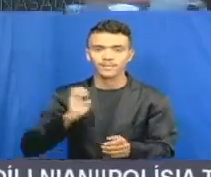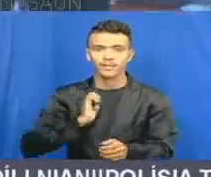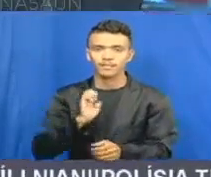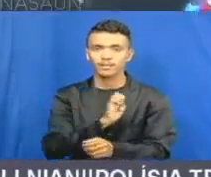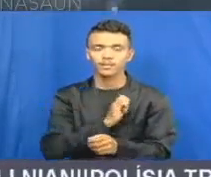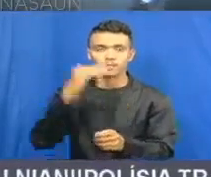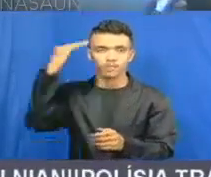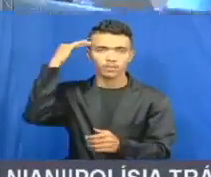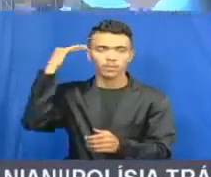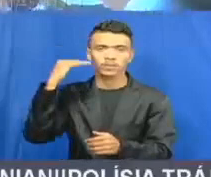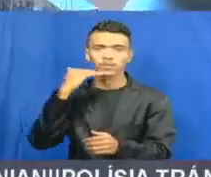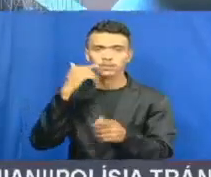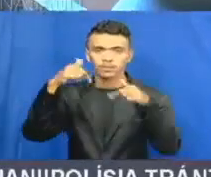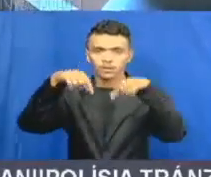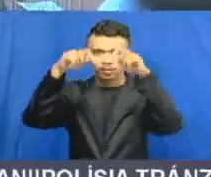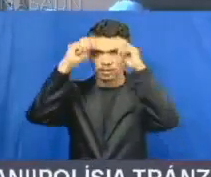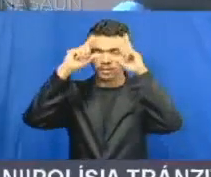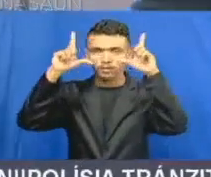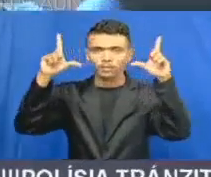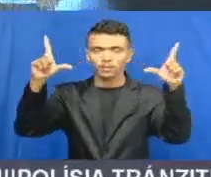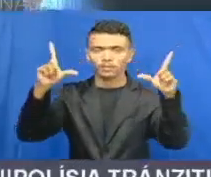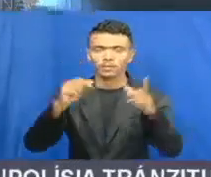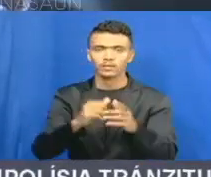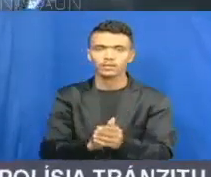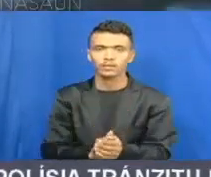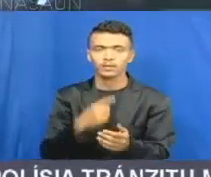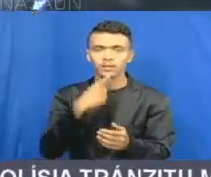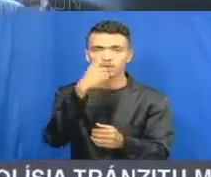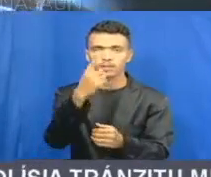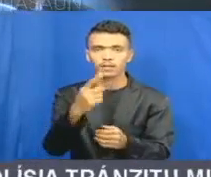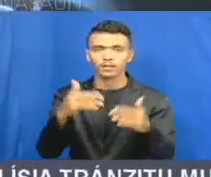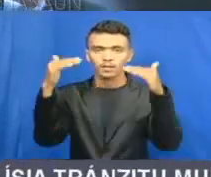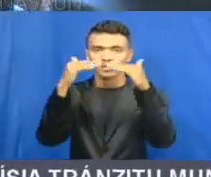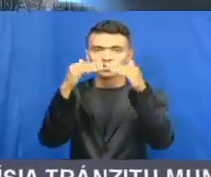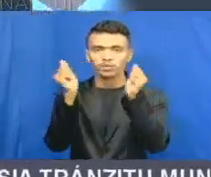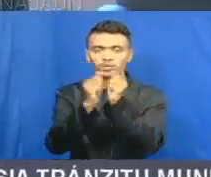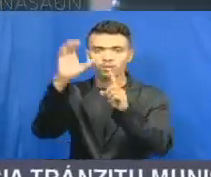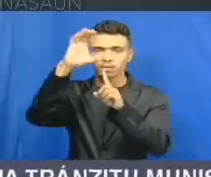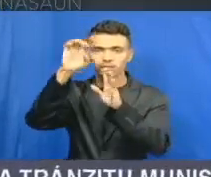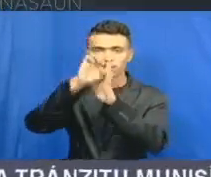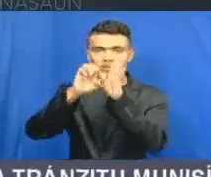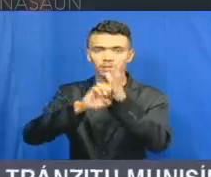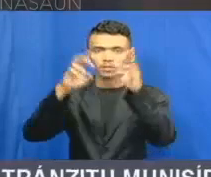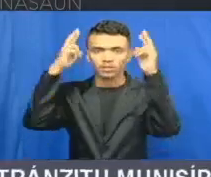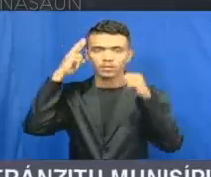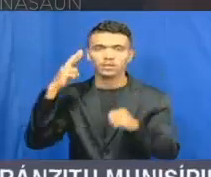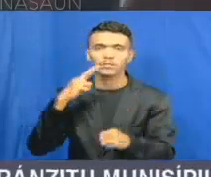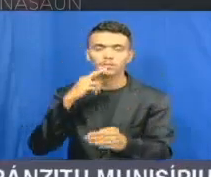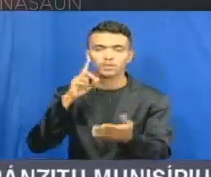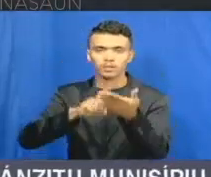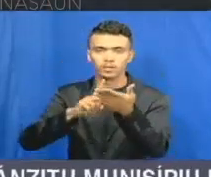Embaixador Coreia Sul, mas Timor-Leste, Sin Mantaik, informa reunião com o chefe de Estado José Ramos Horta,